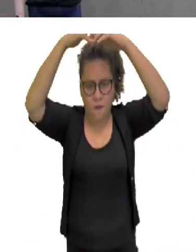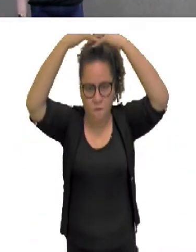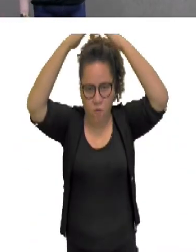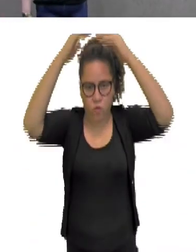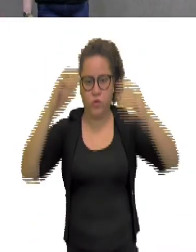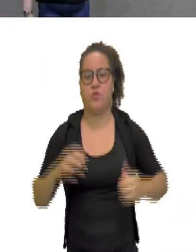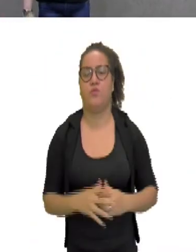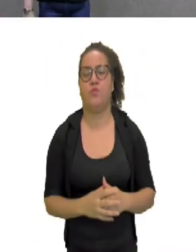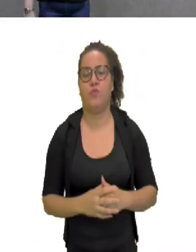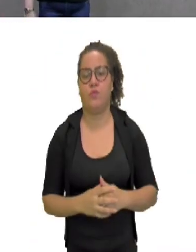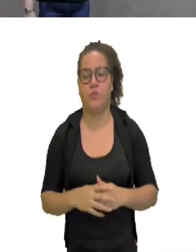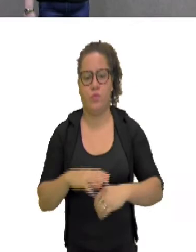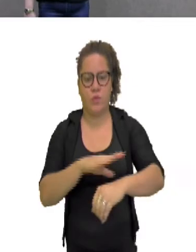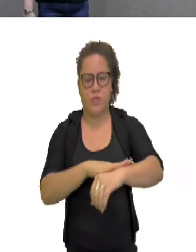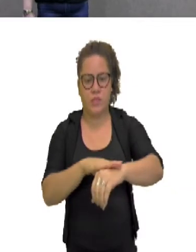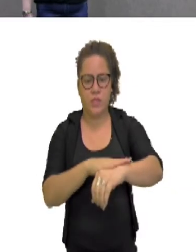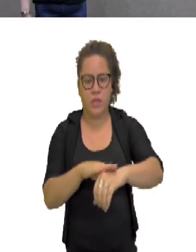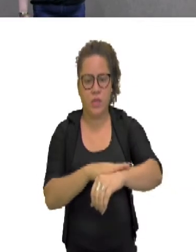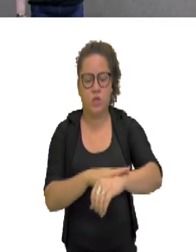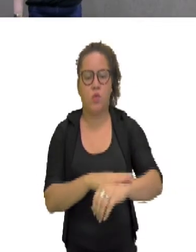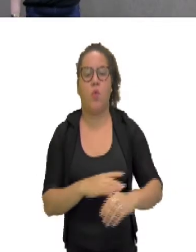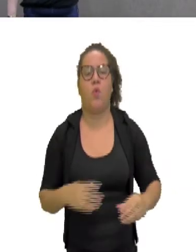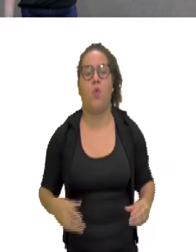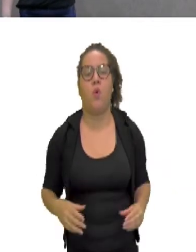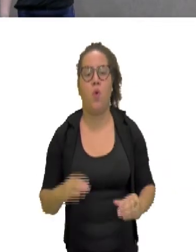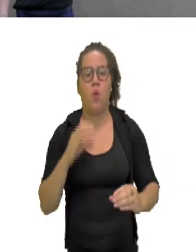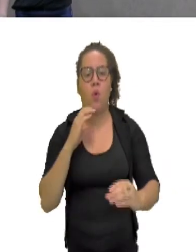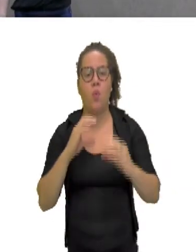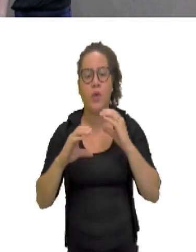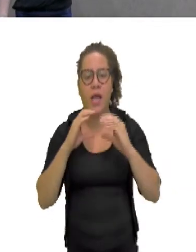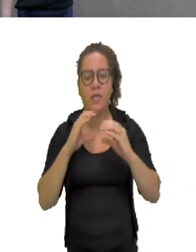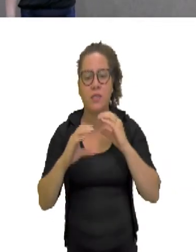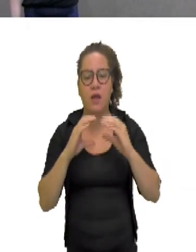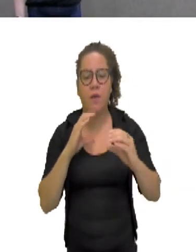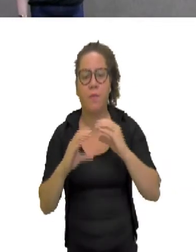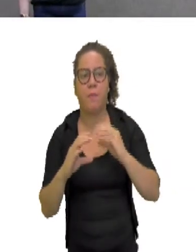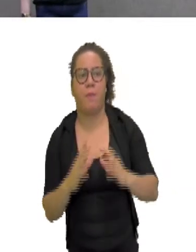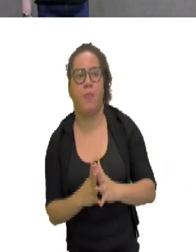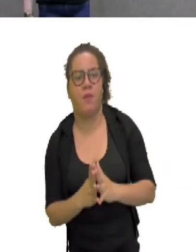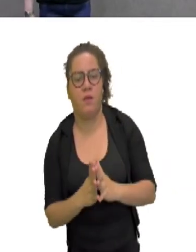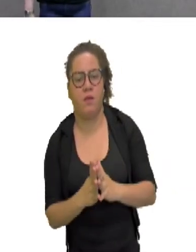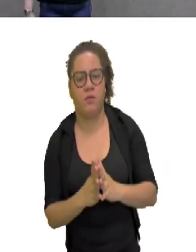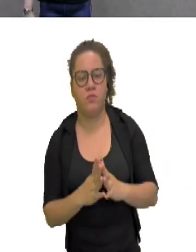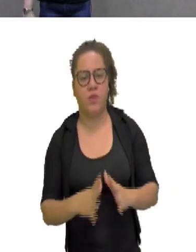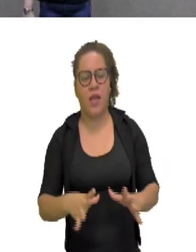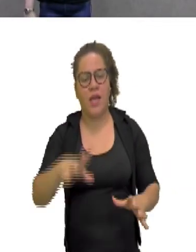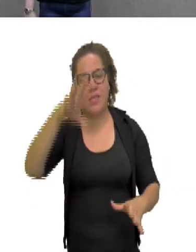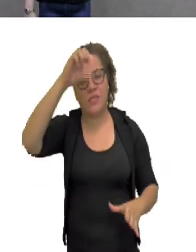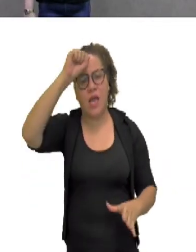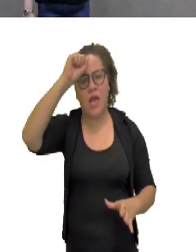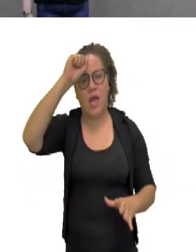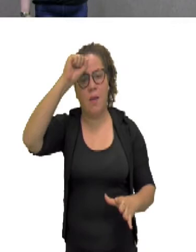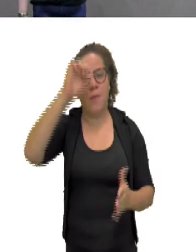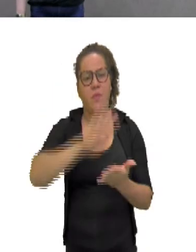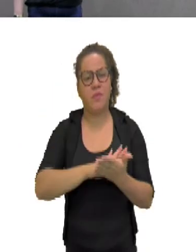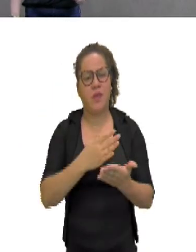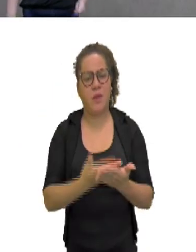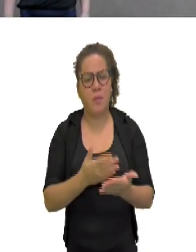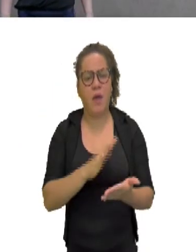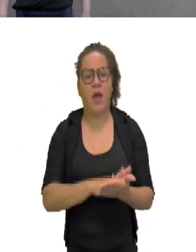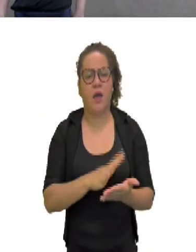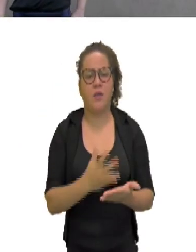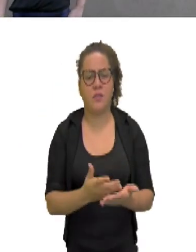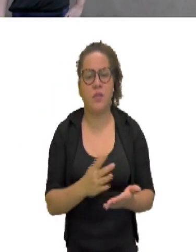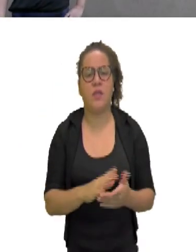um tecido de comunicação, capaz de receber, interpretar e responder aos